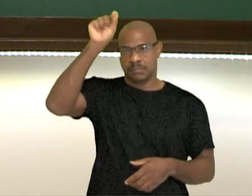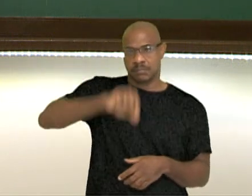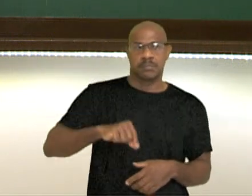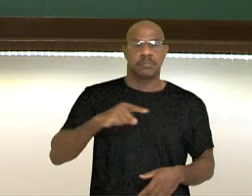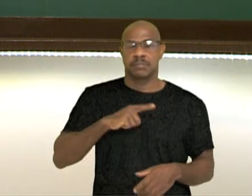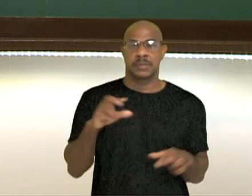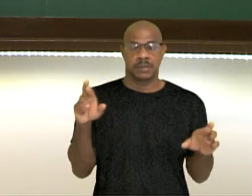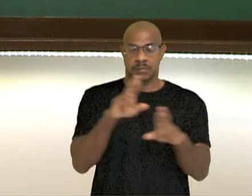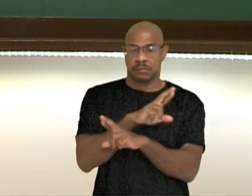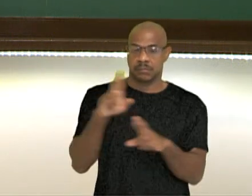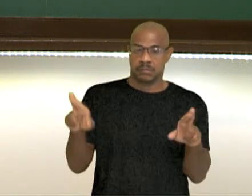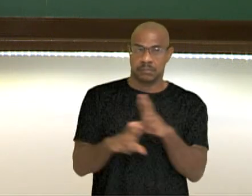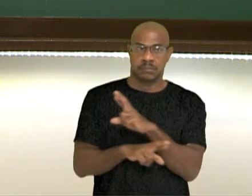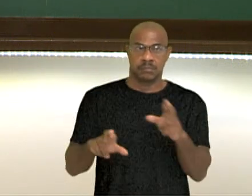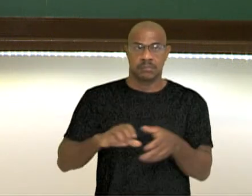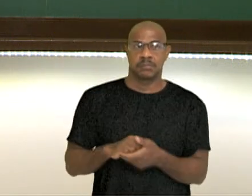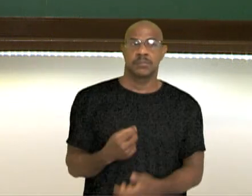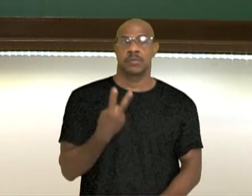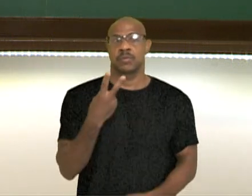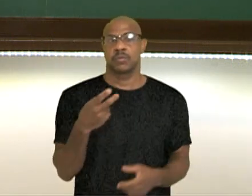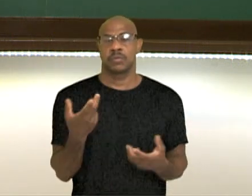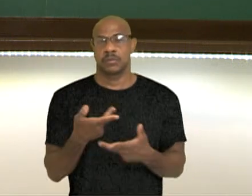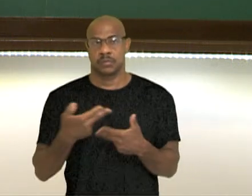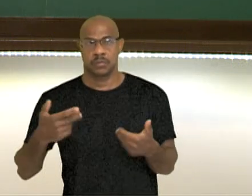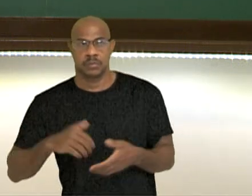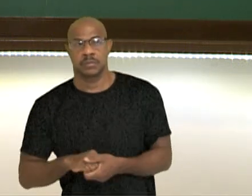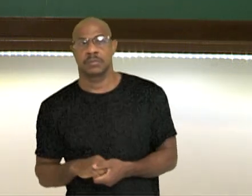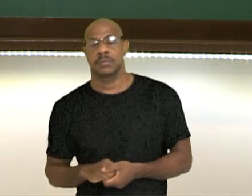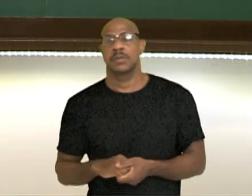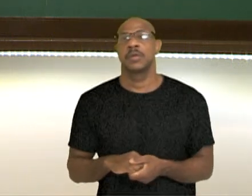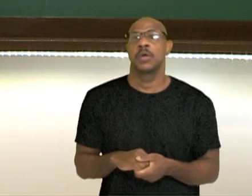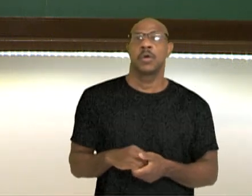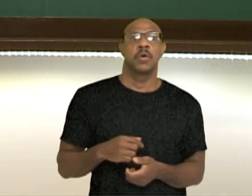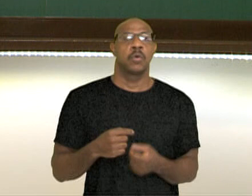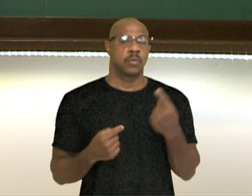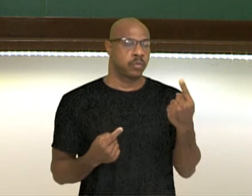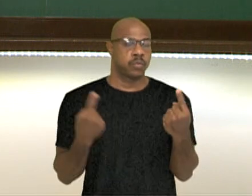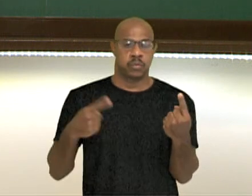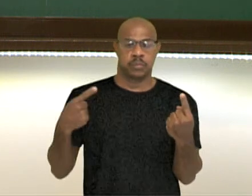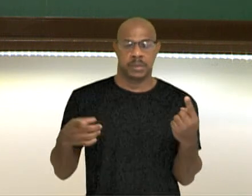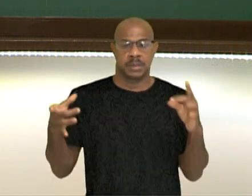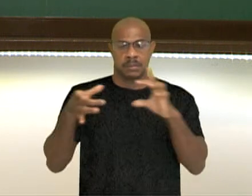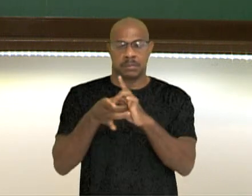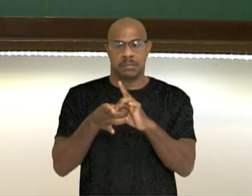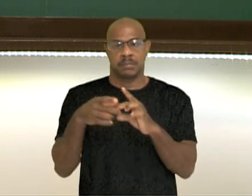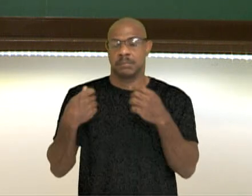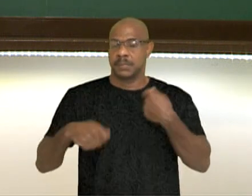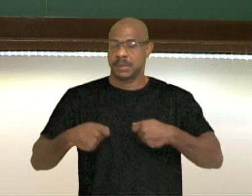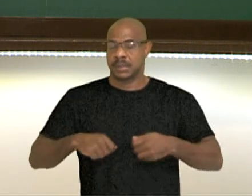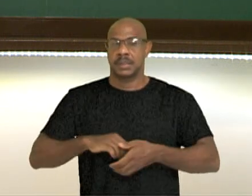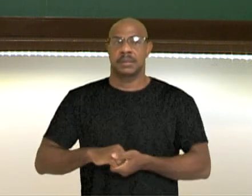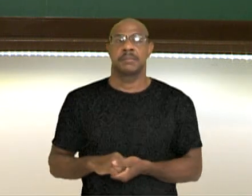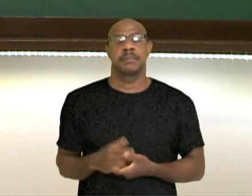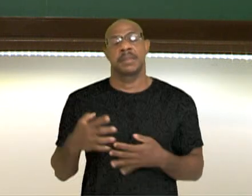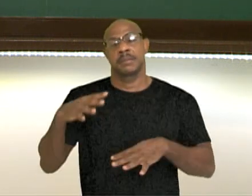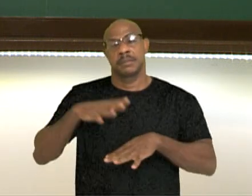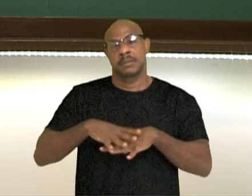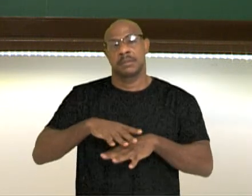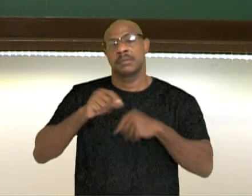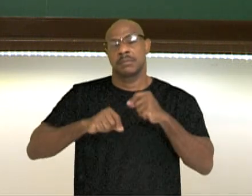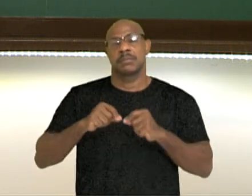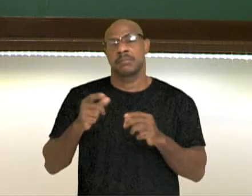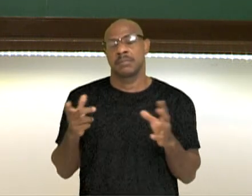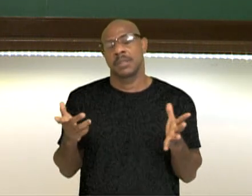entre duas grandezas, entre duas coisas, e que uma depende da outra. Mais precisamente, falando de números, falando de matemática, a gente está